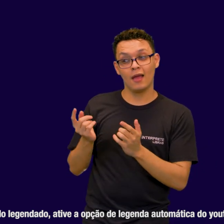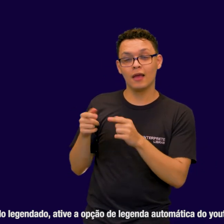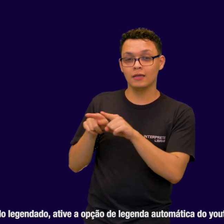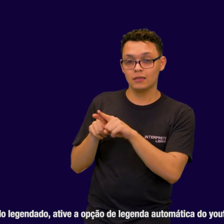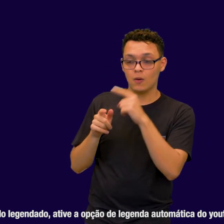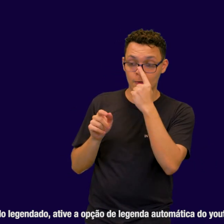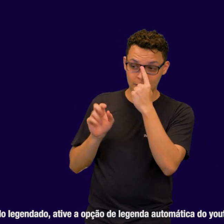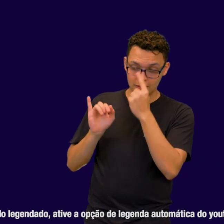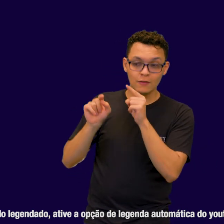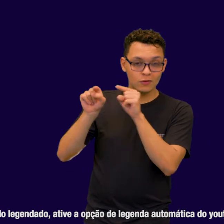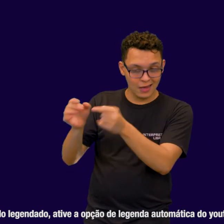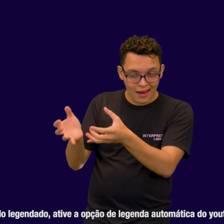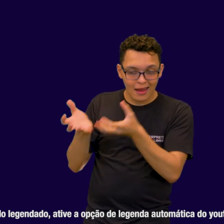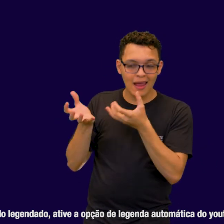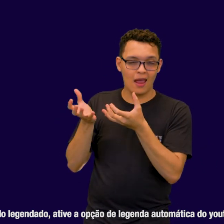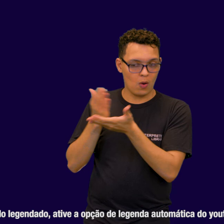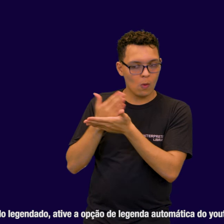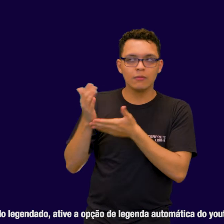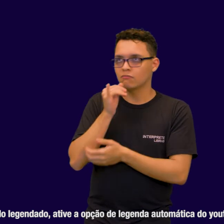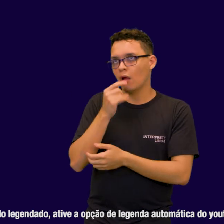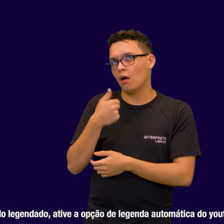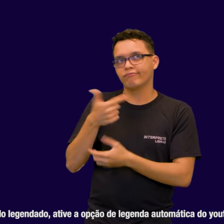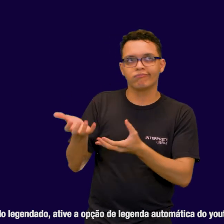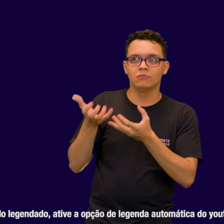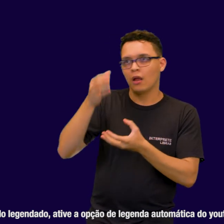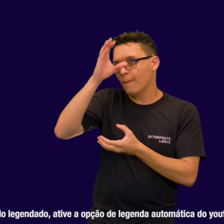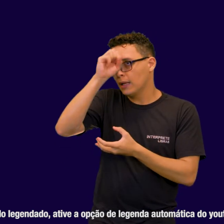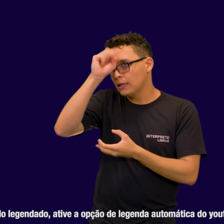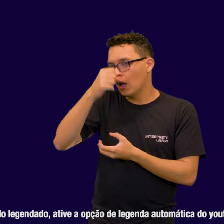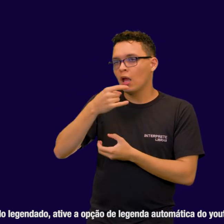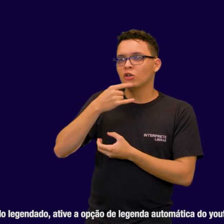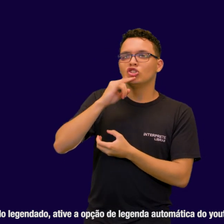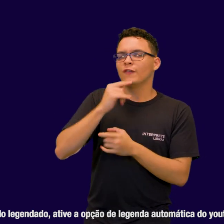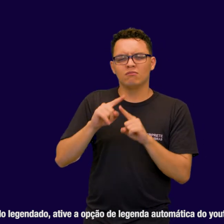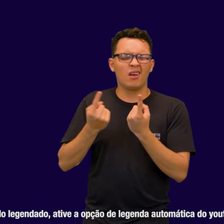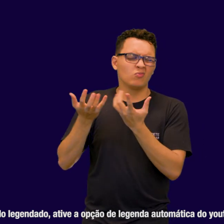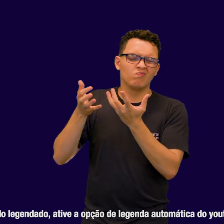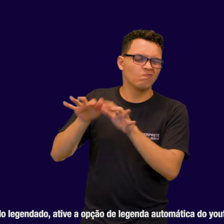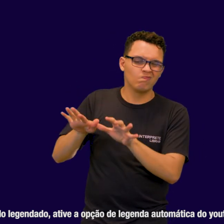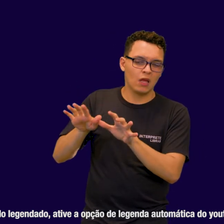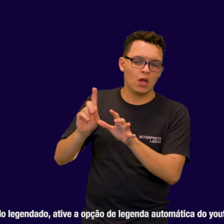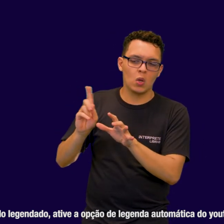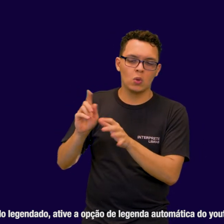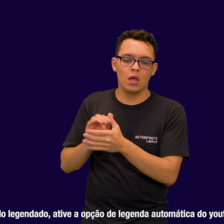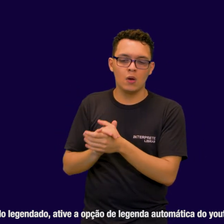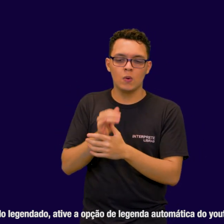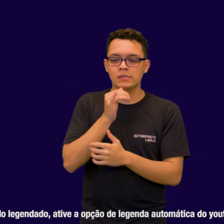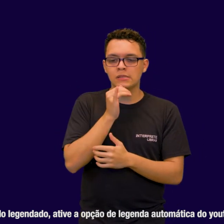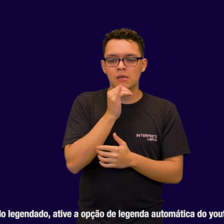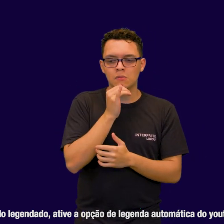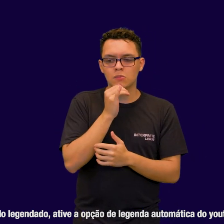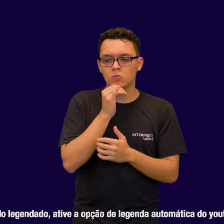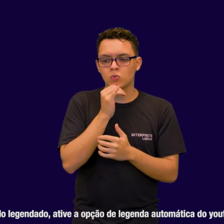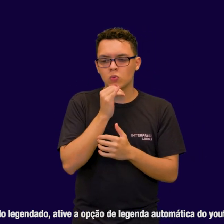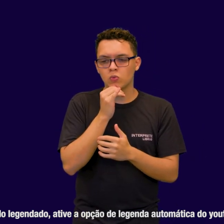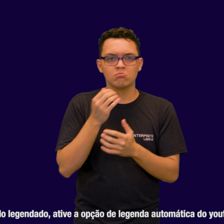acho que para você começar, eu quero aprender cerveja, mas eu não